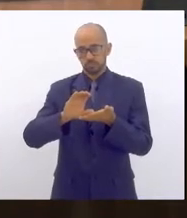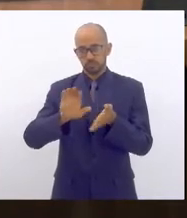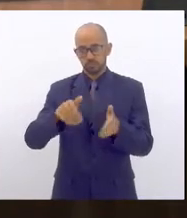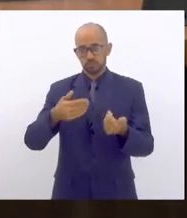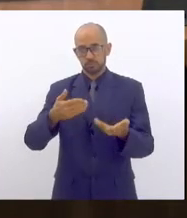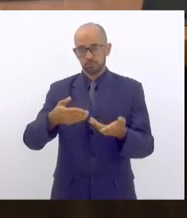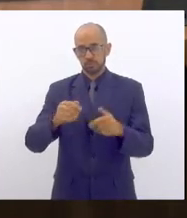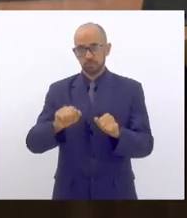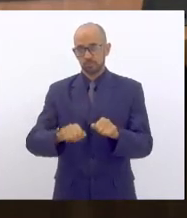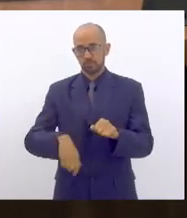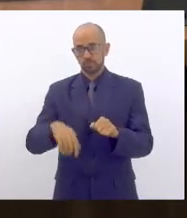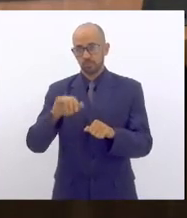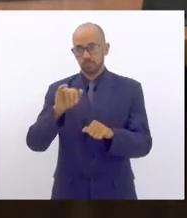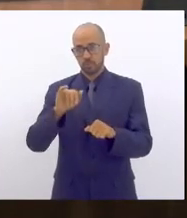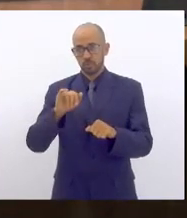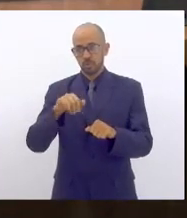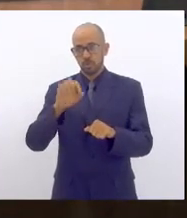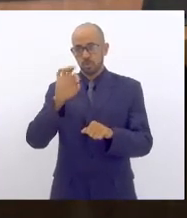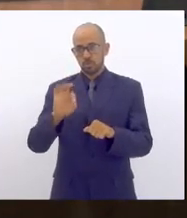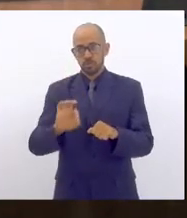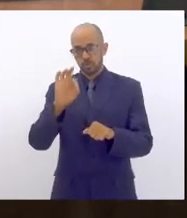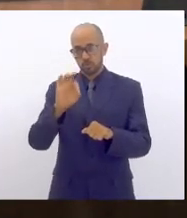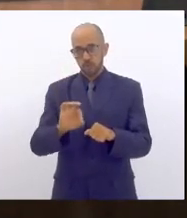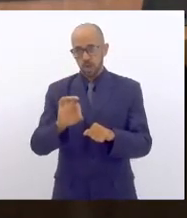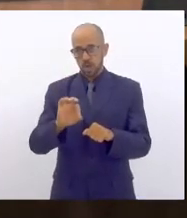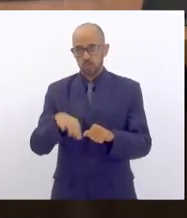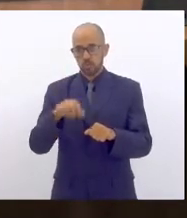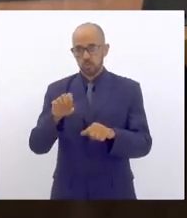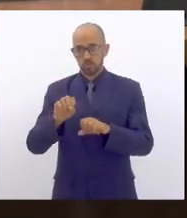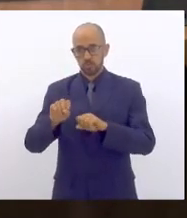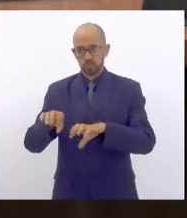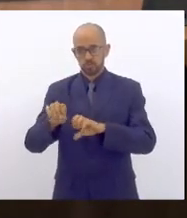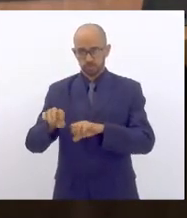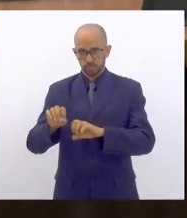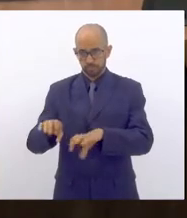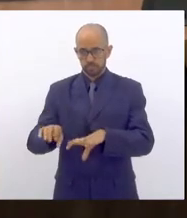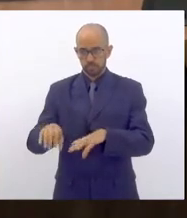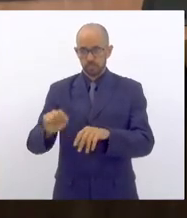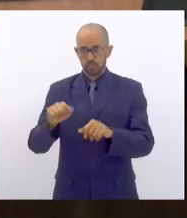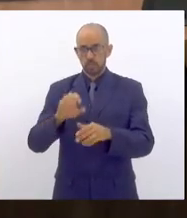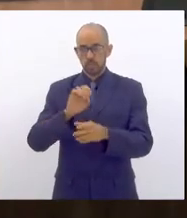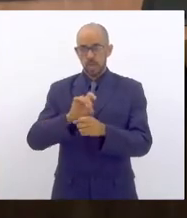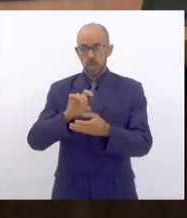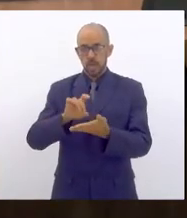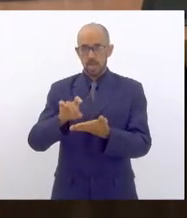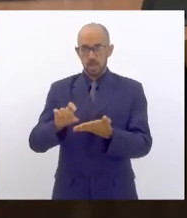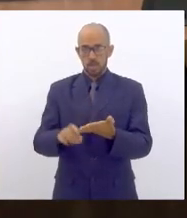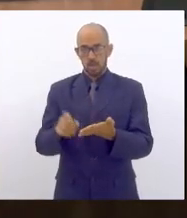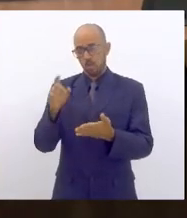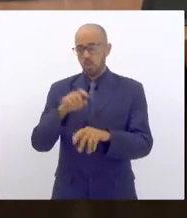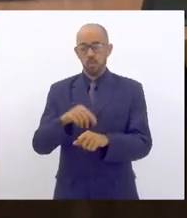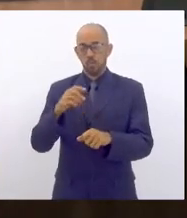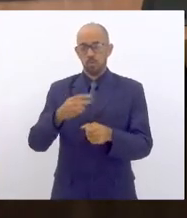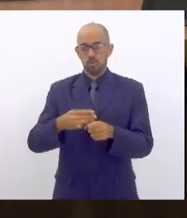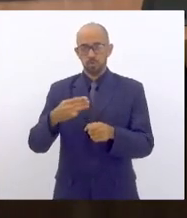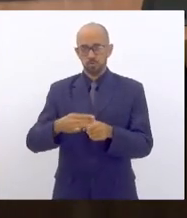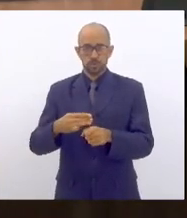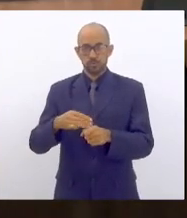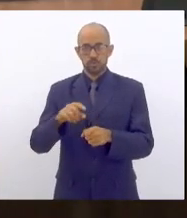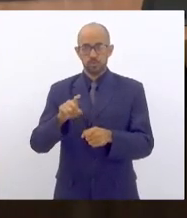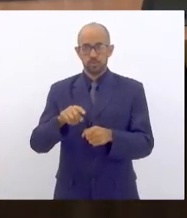de melhoria da educação IMED de cada município fluminense será formado por